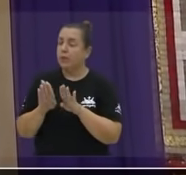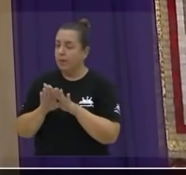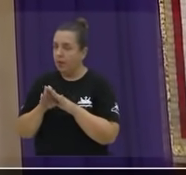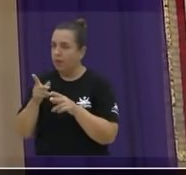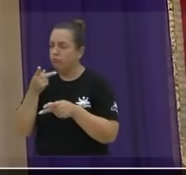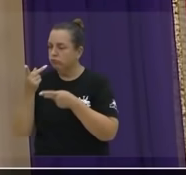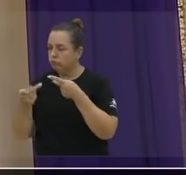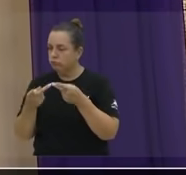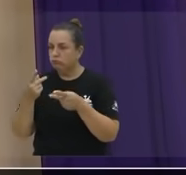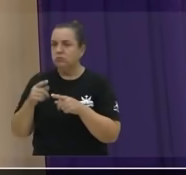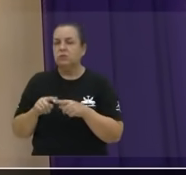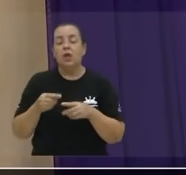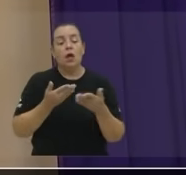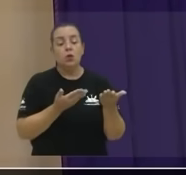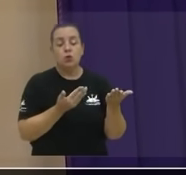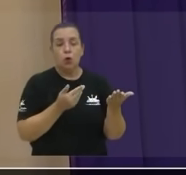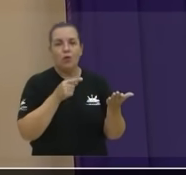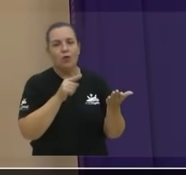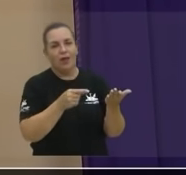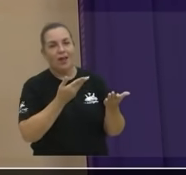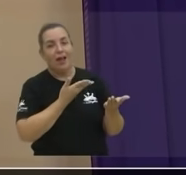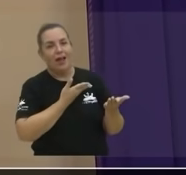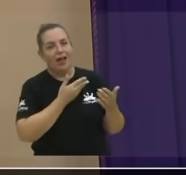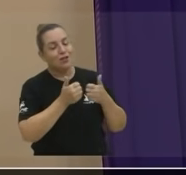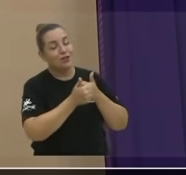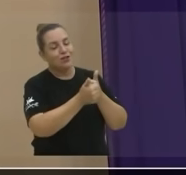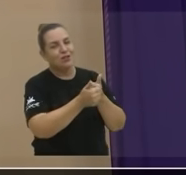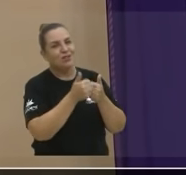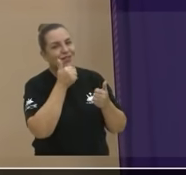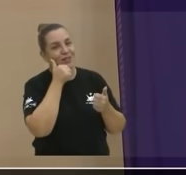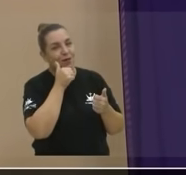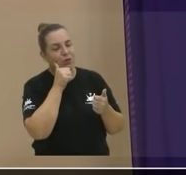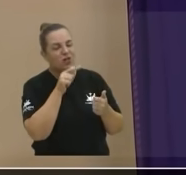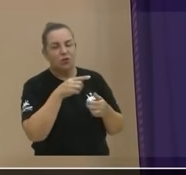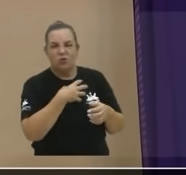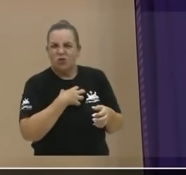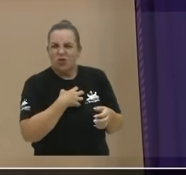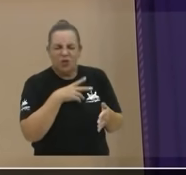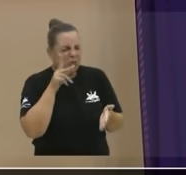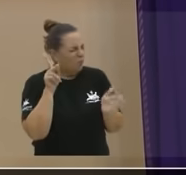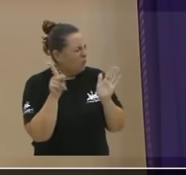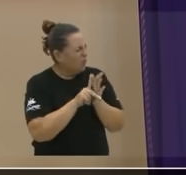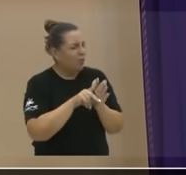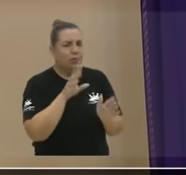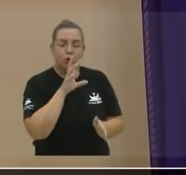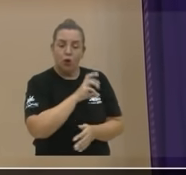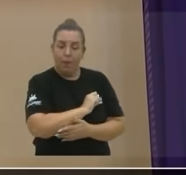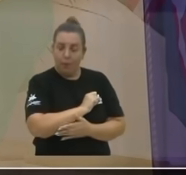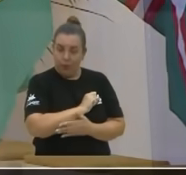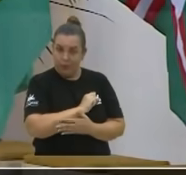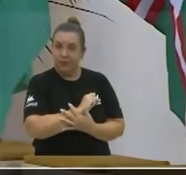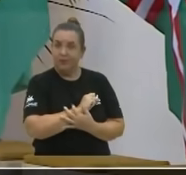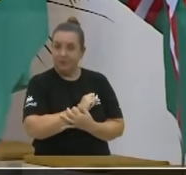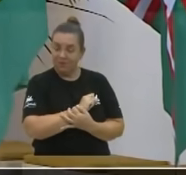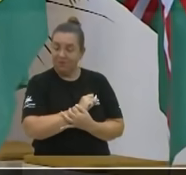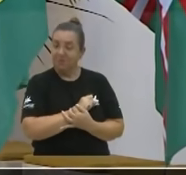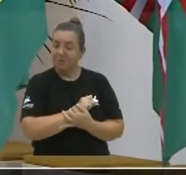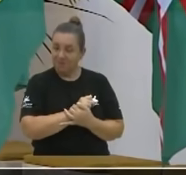aquela jovem, a discípula, num ato de amor, entenda, num ato de amor,